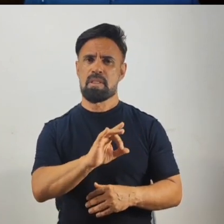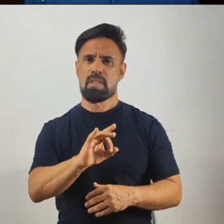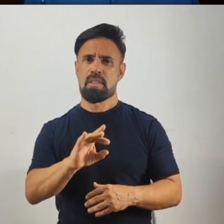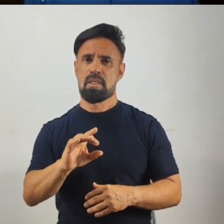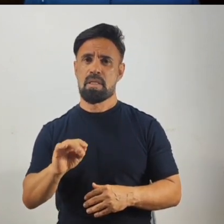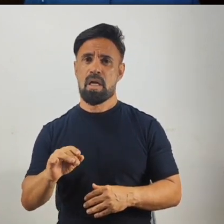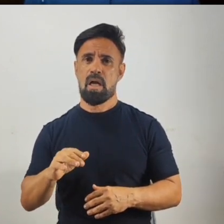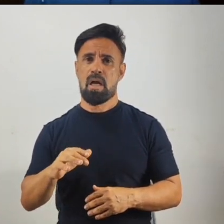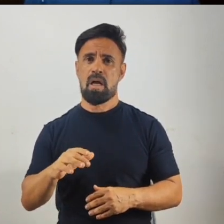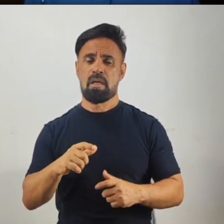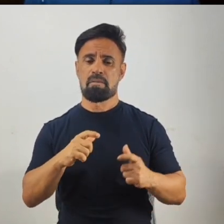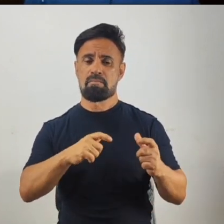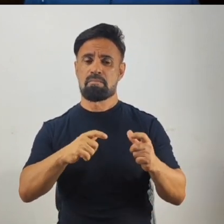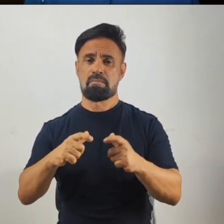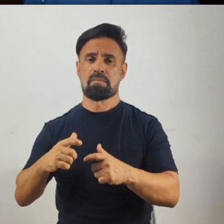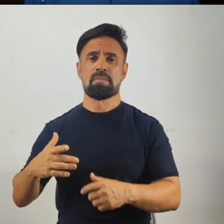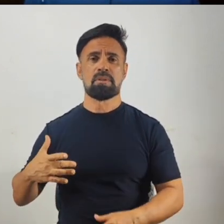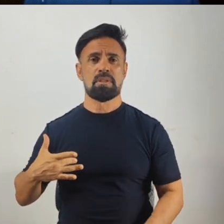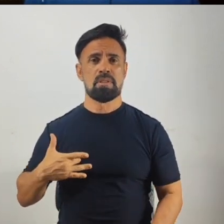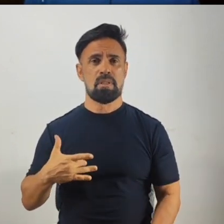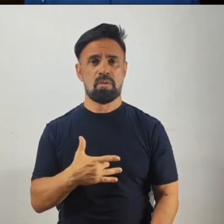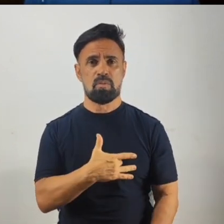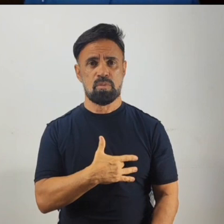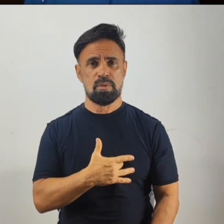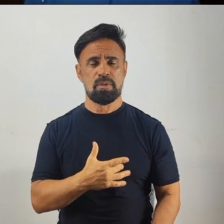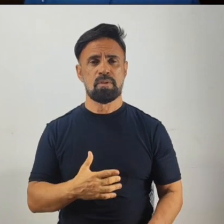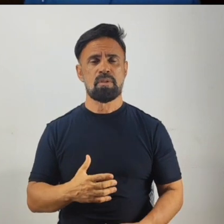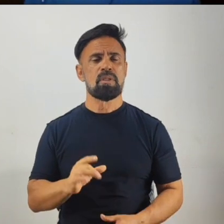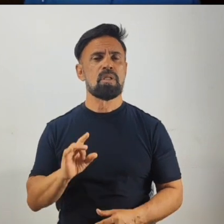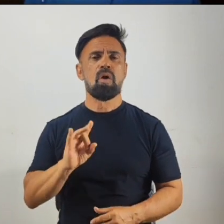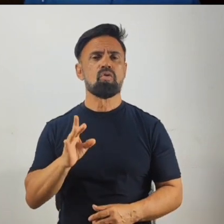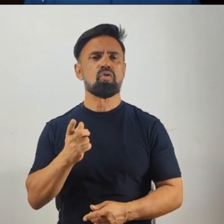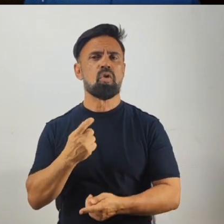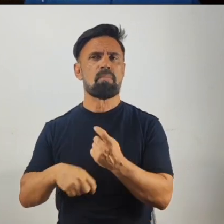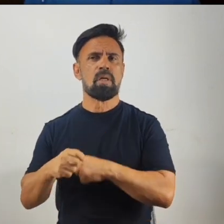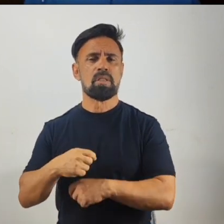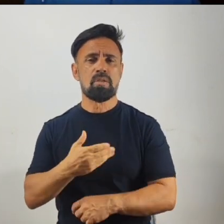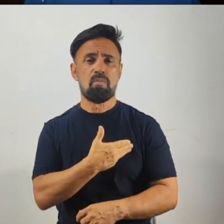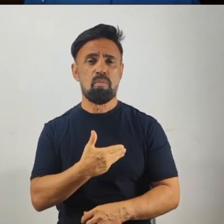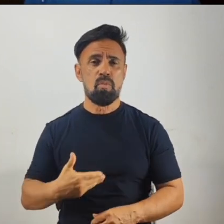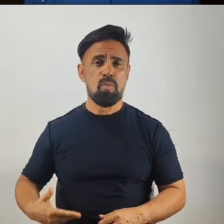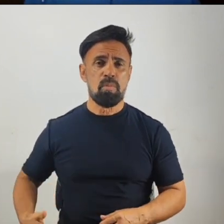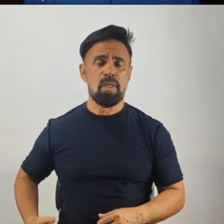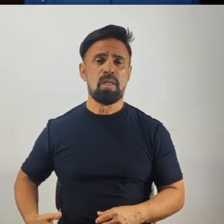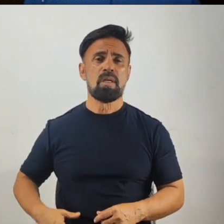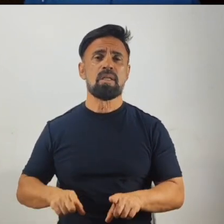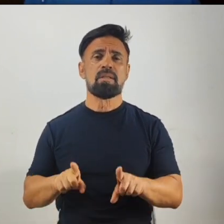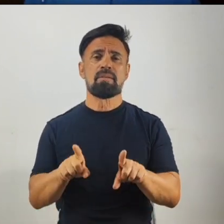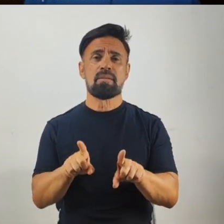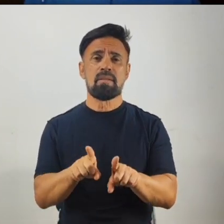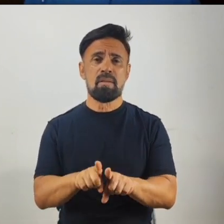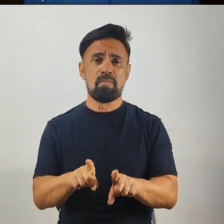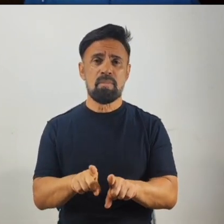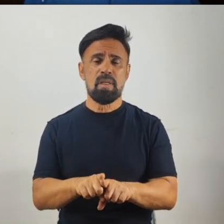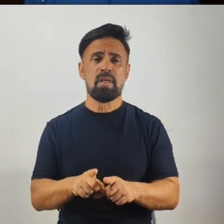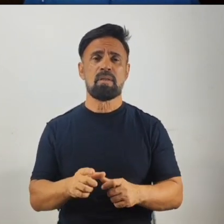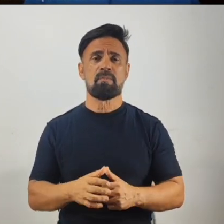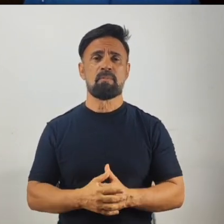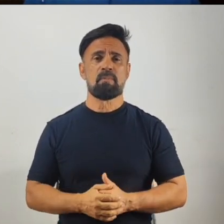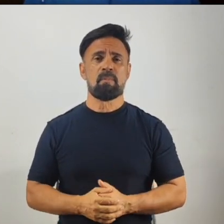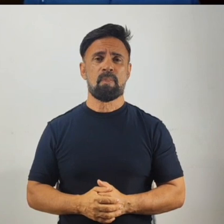unidades, não só na administração pública, mas